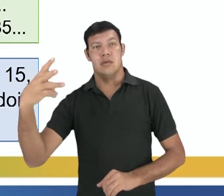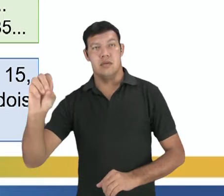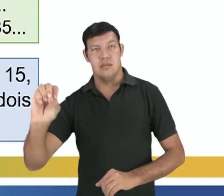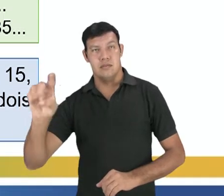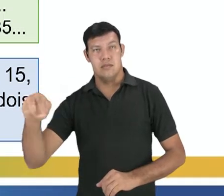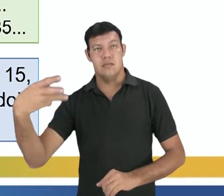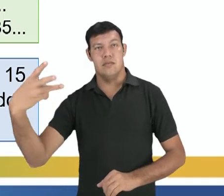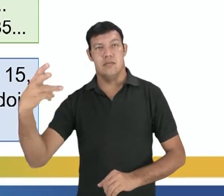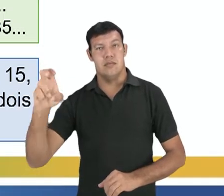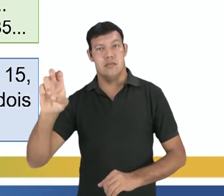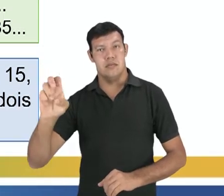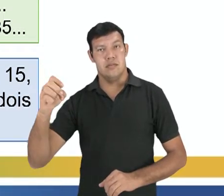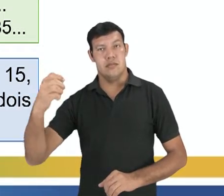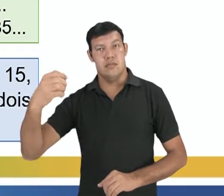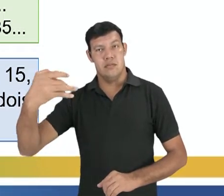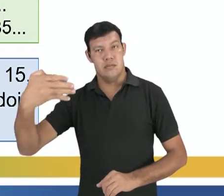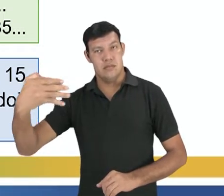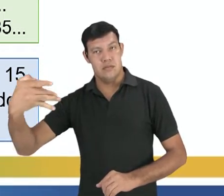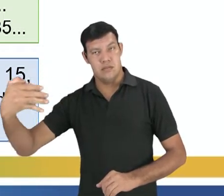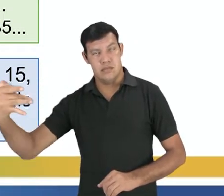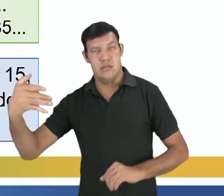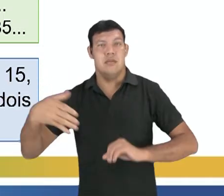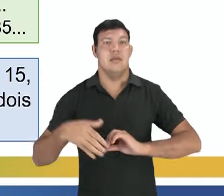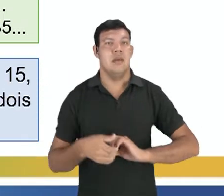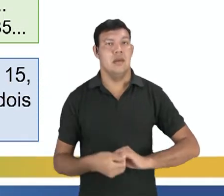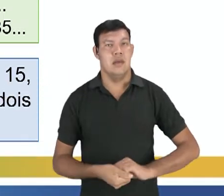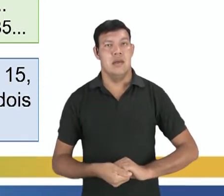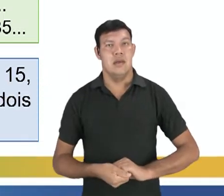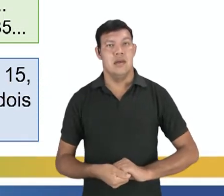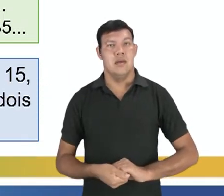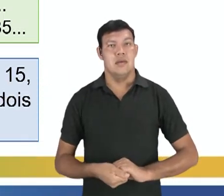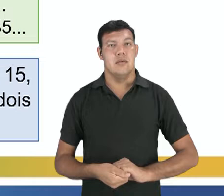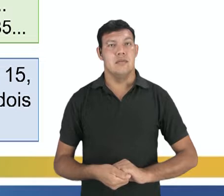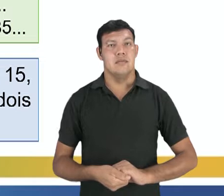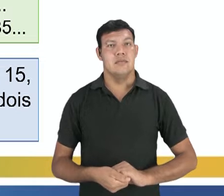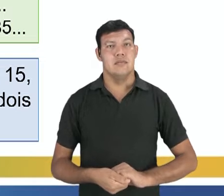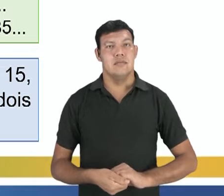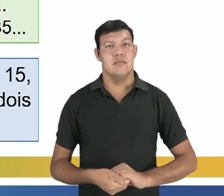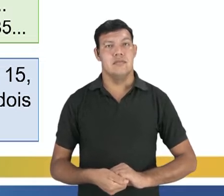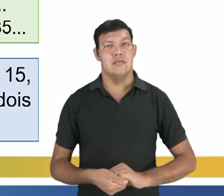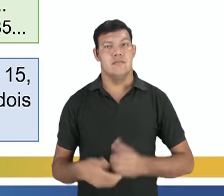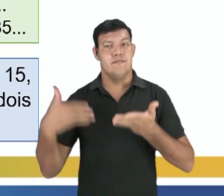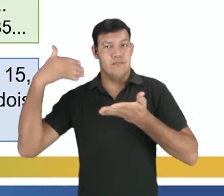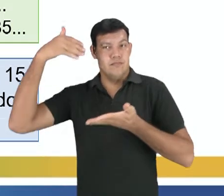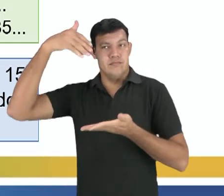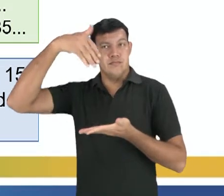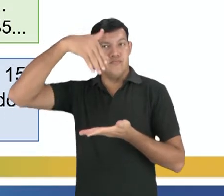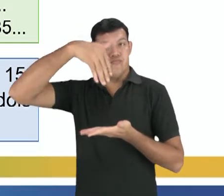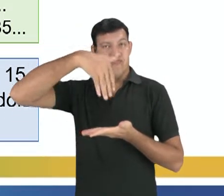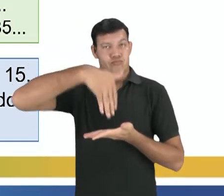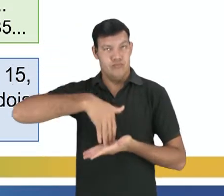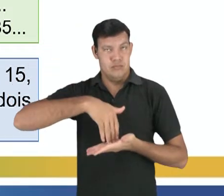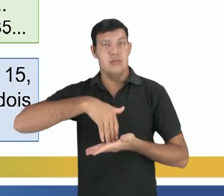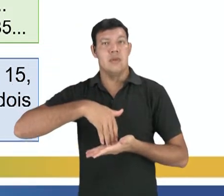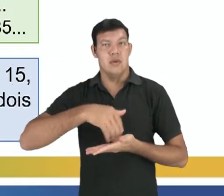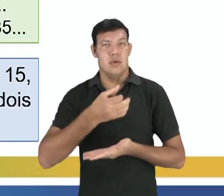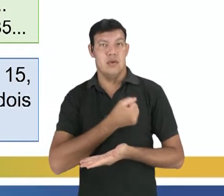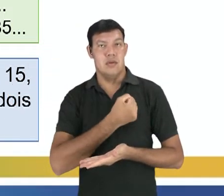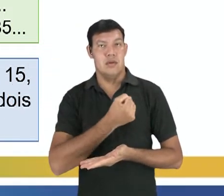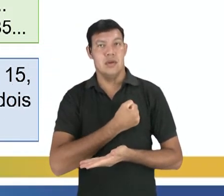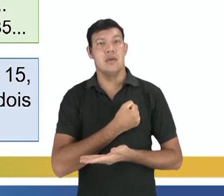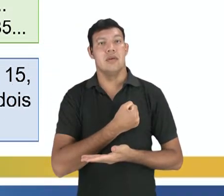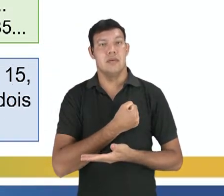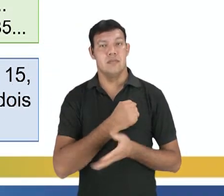35 e os 3 pontinhos indicando que são infinitos. O menor número da interseção desses dois